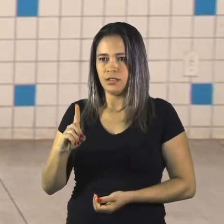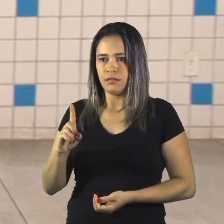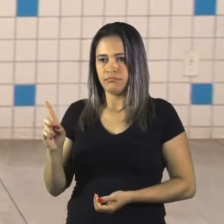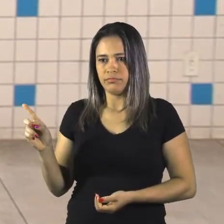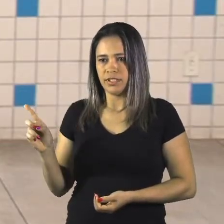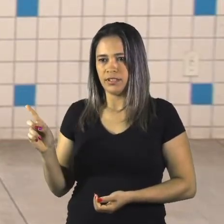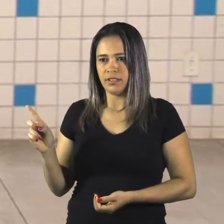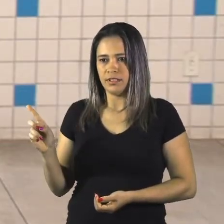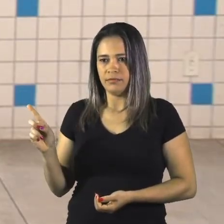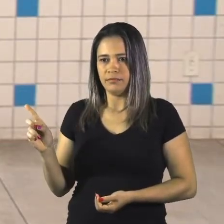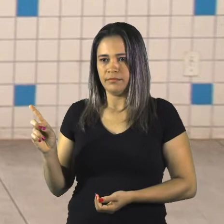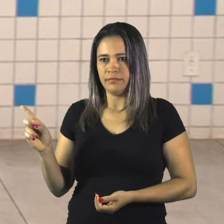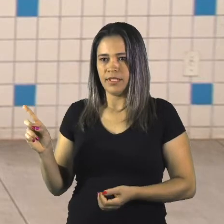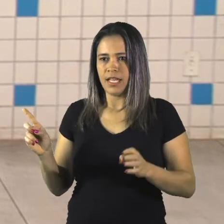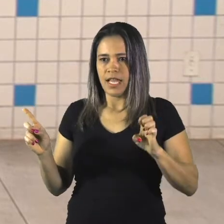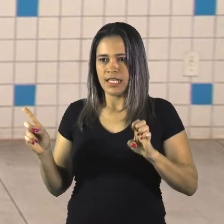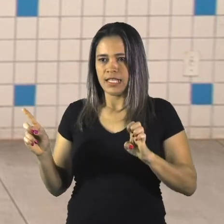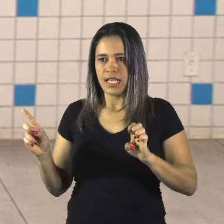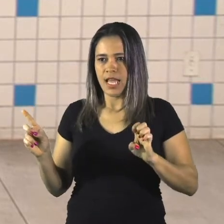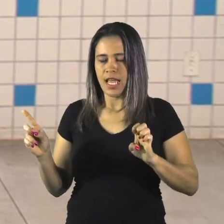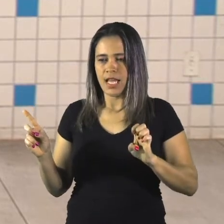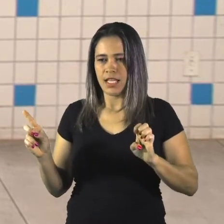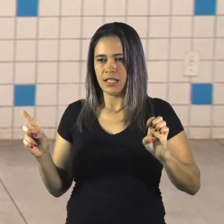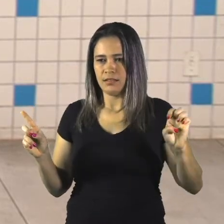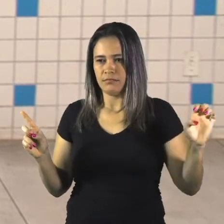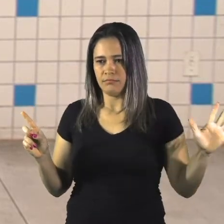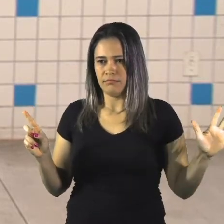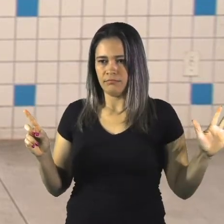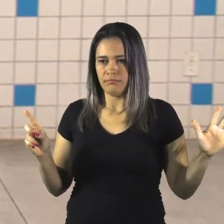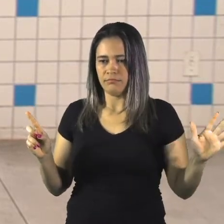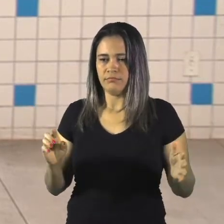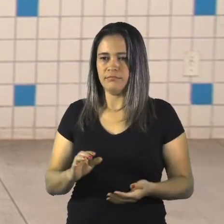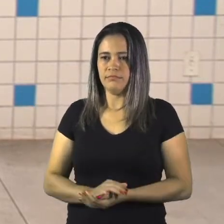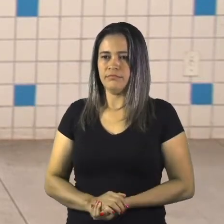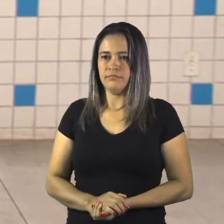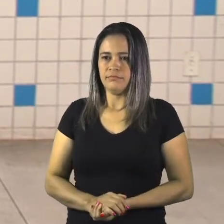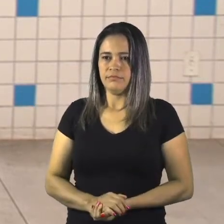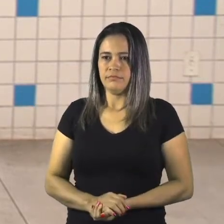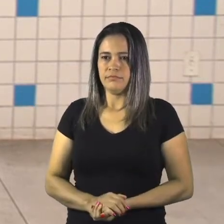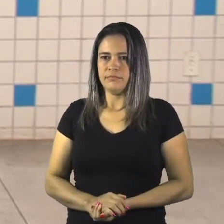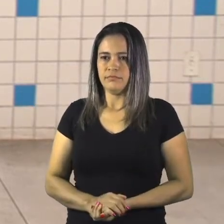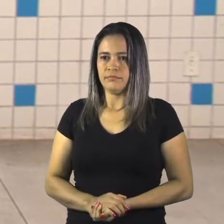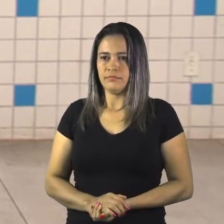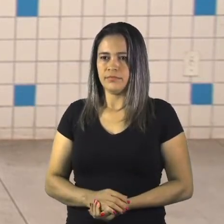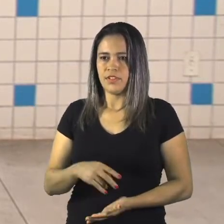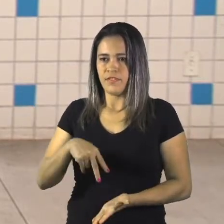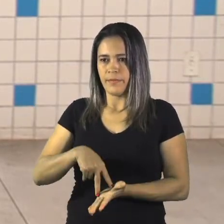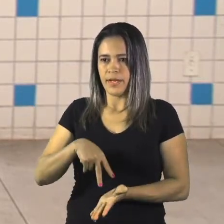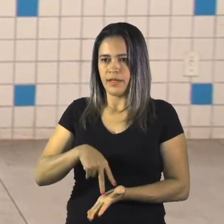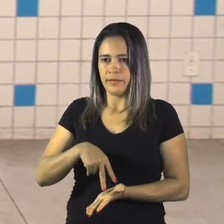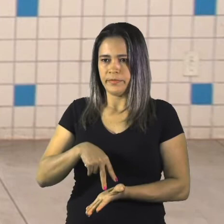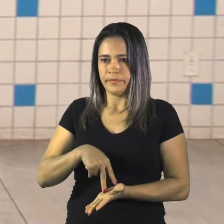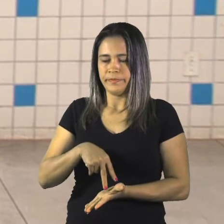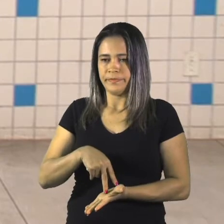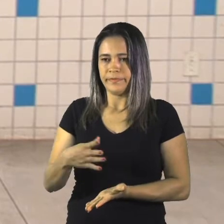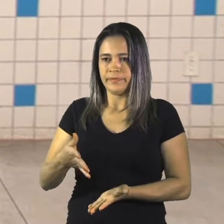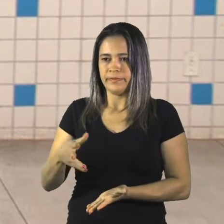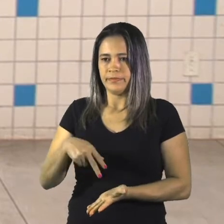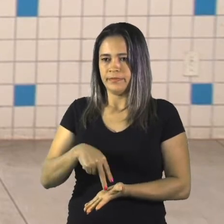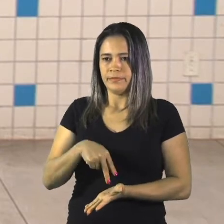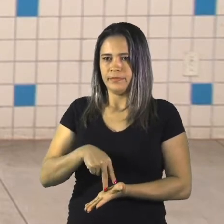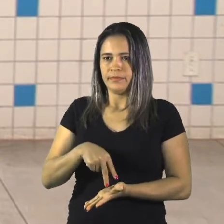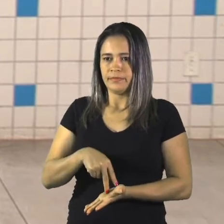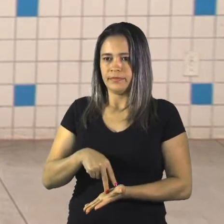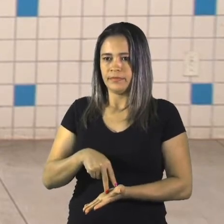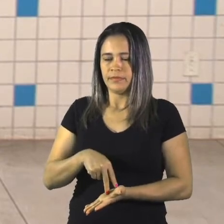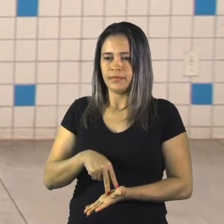direita. Esquerda, levante a mão direita. Então se eu pedir para vocês assim, ó, fique em pé aí. Se eu pedir para vocês ficar em pé,